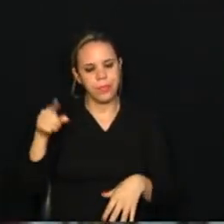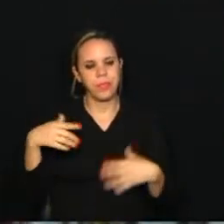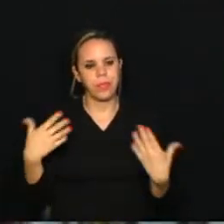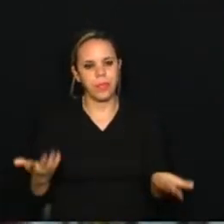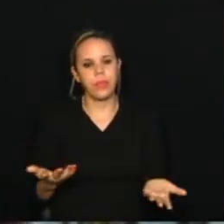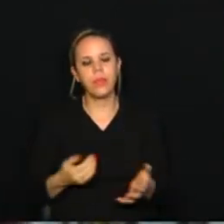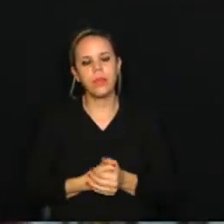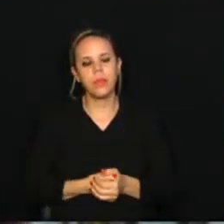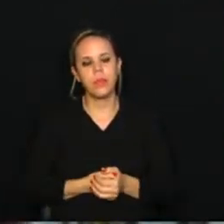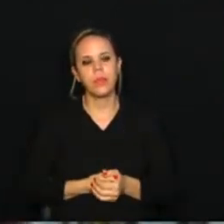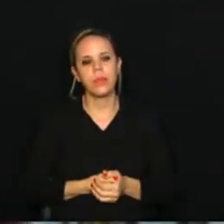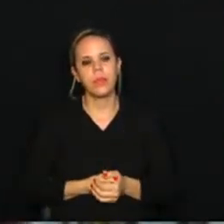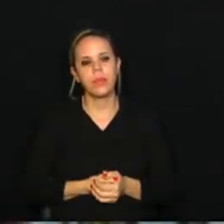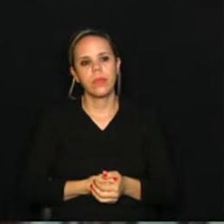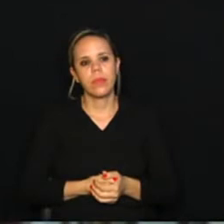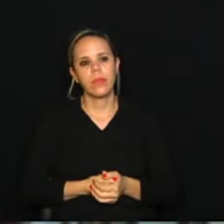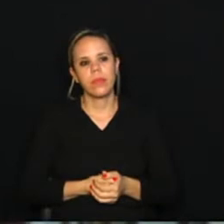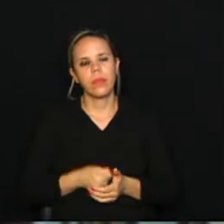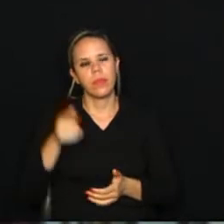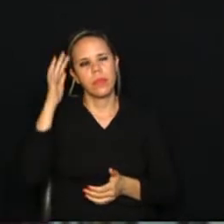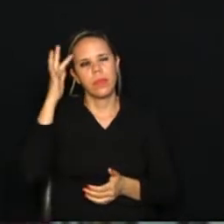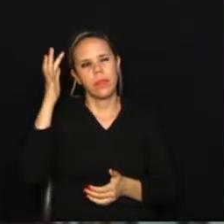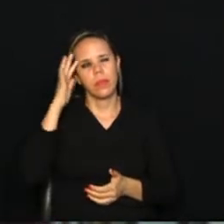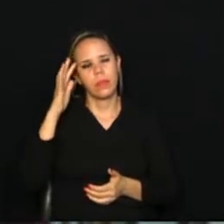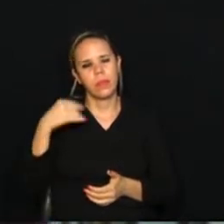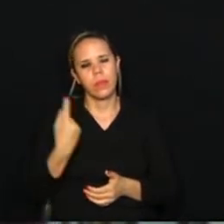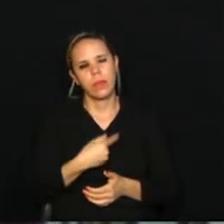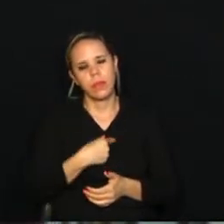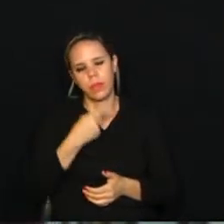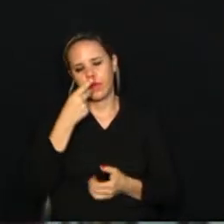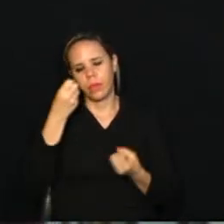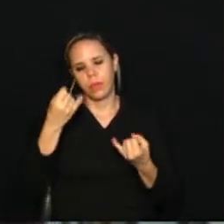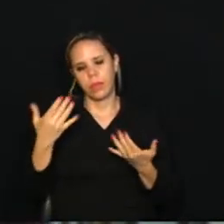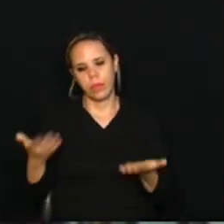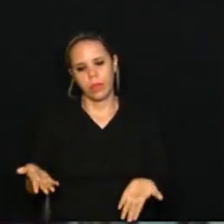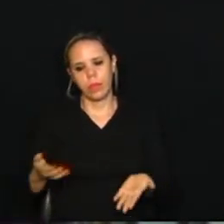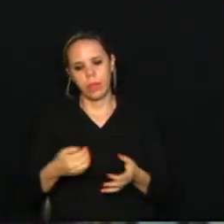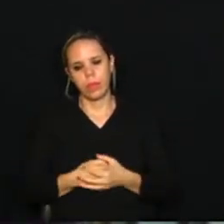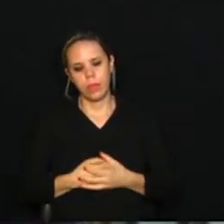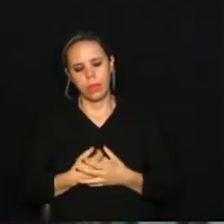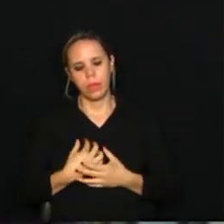Então, já imaginando que nós abordaríamos